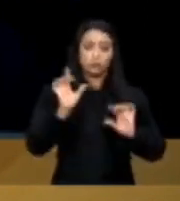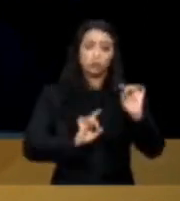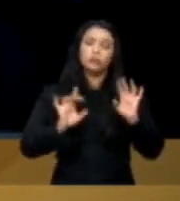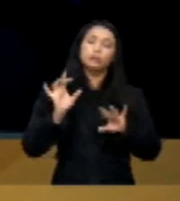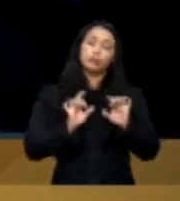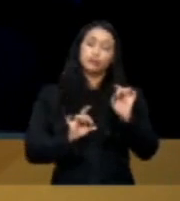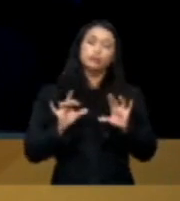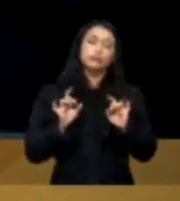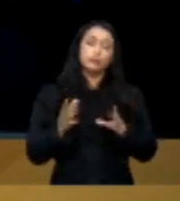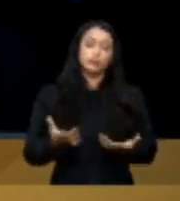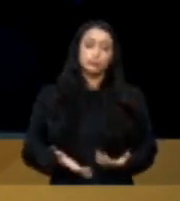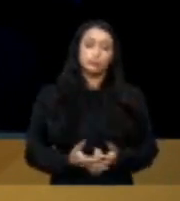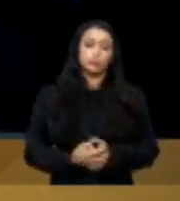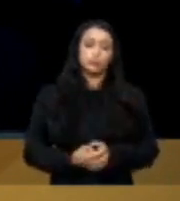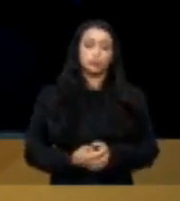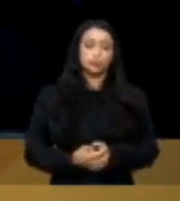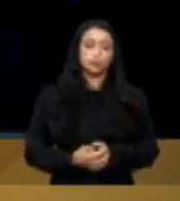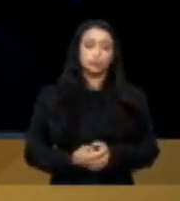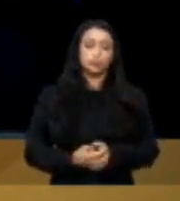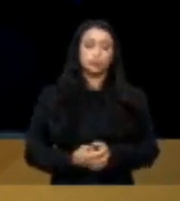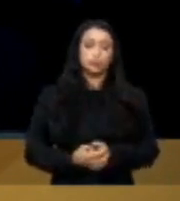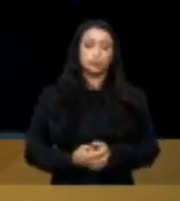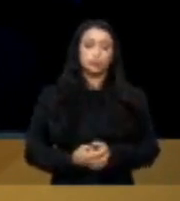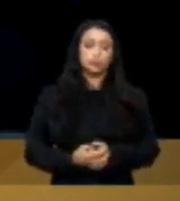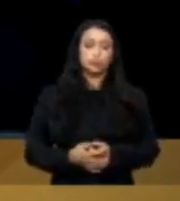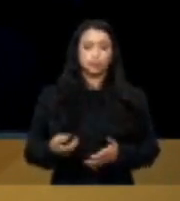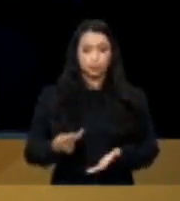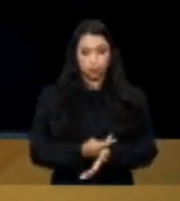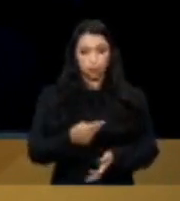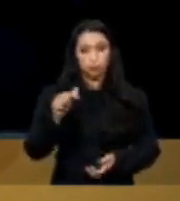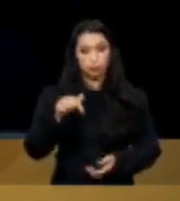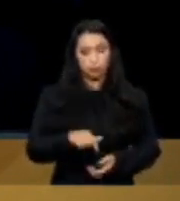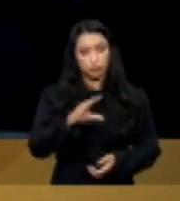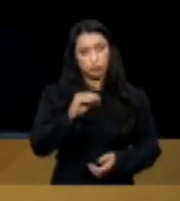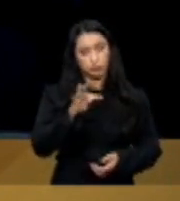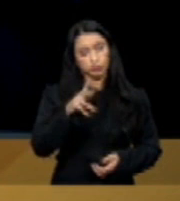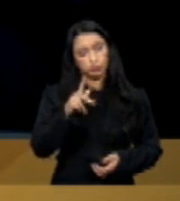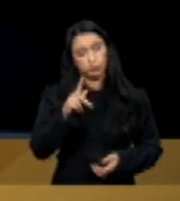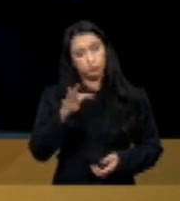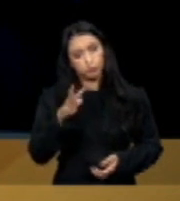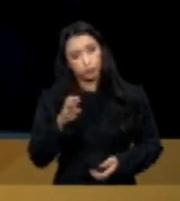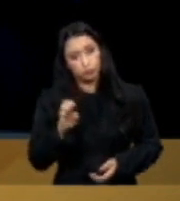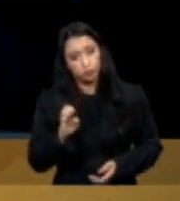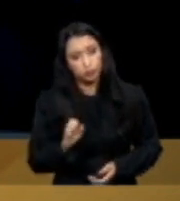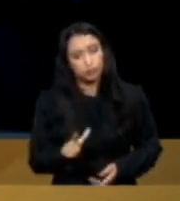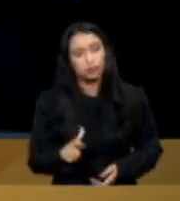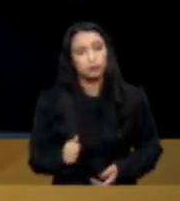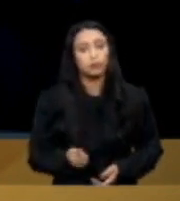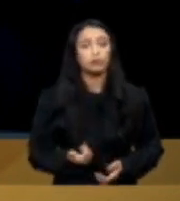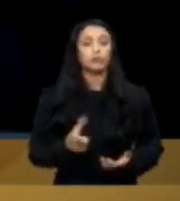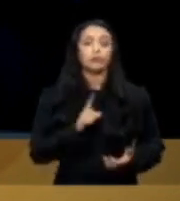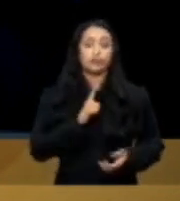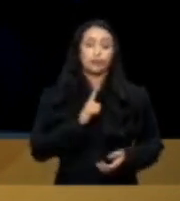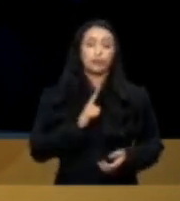nesse plano específico que está situado a cota de tela. Assim, a